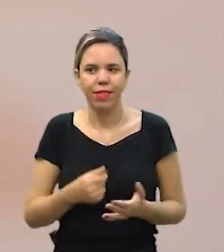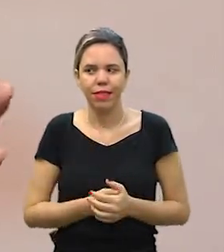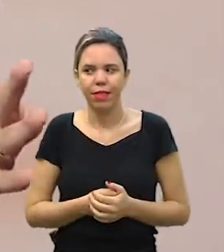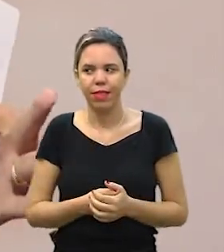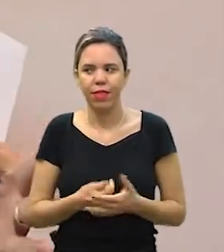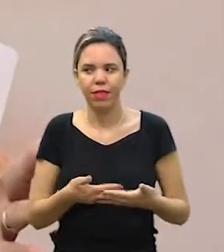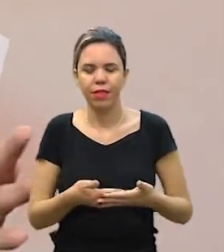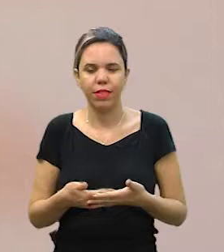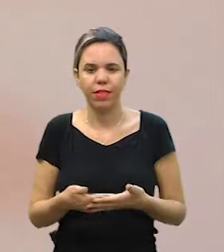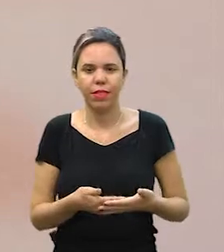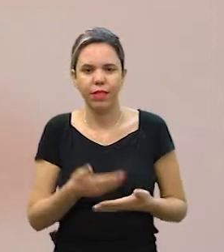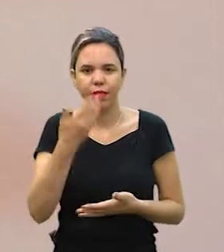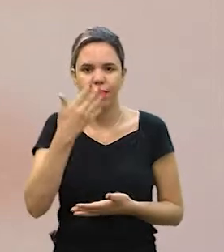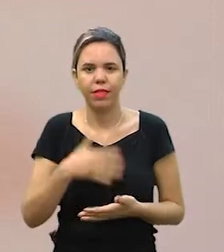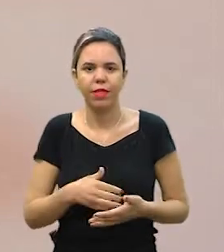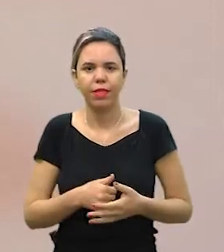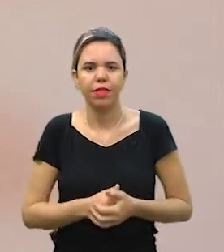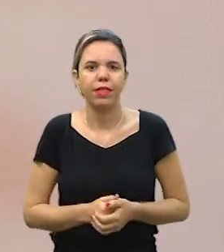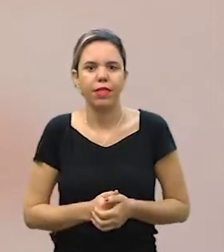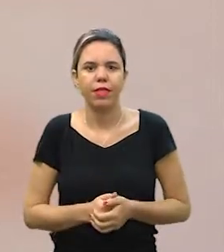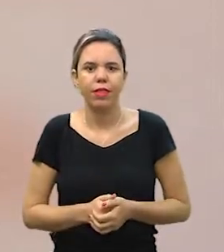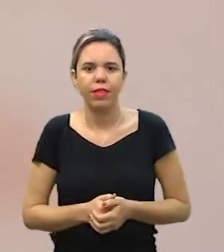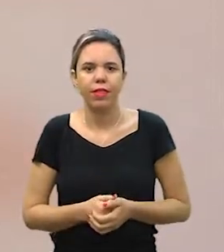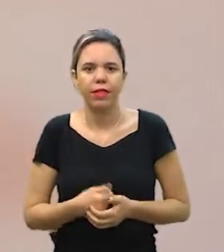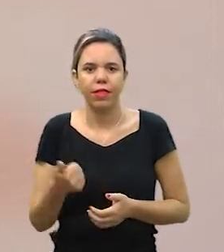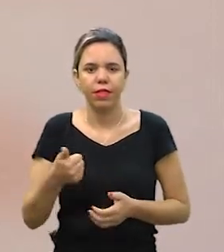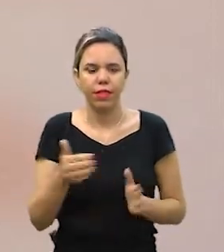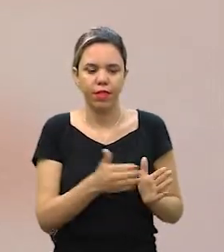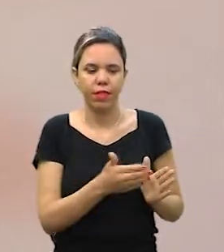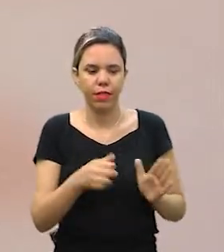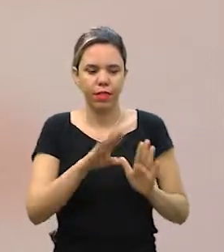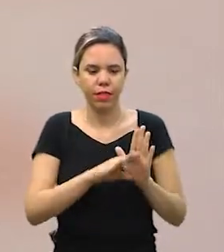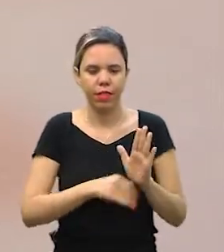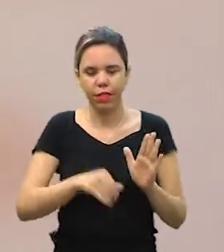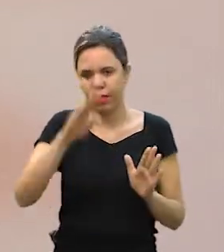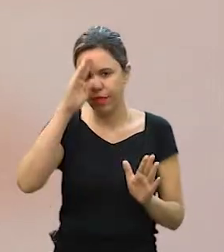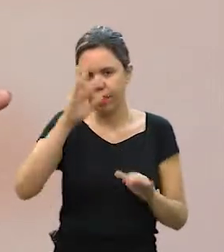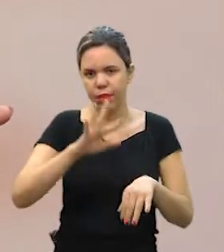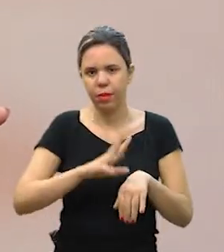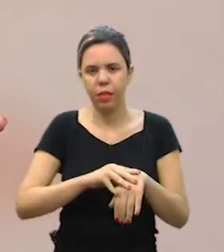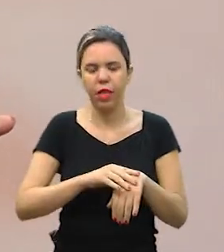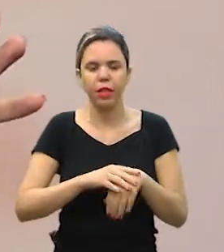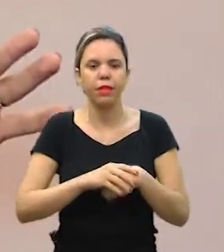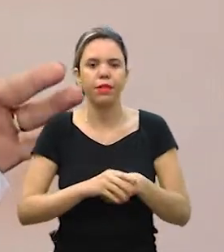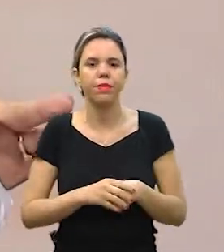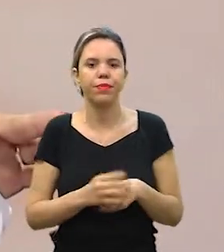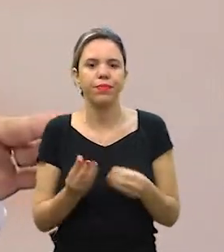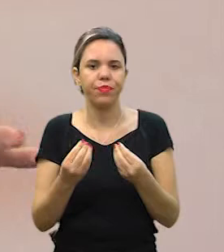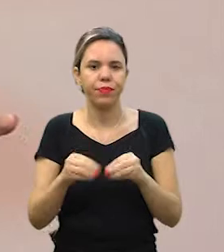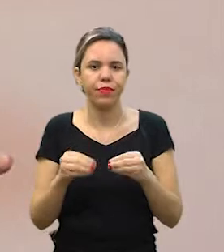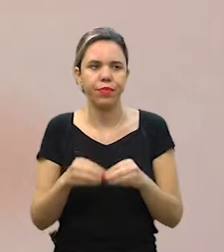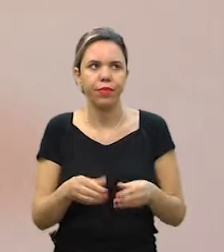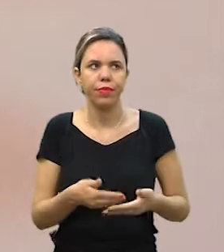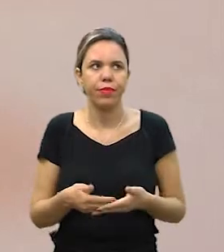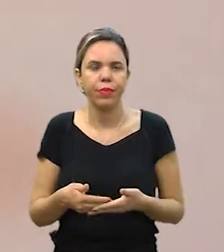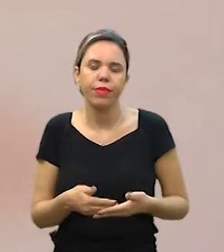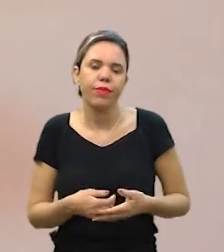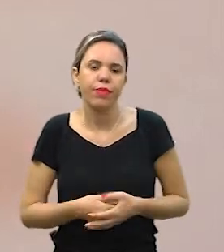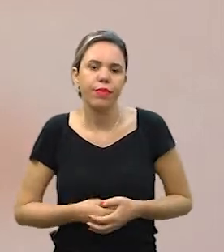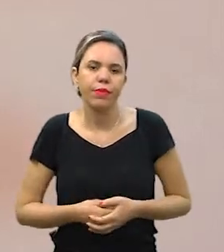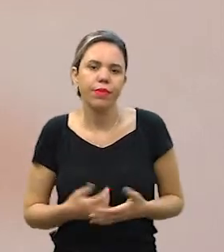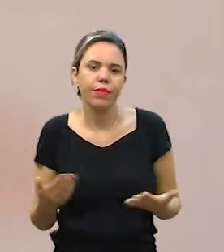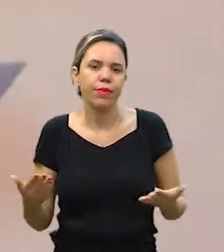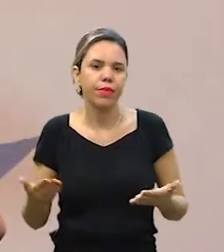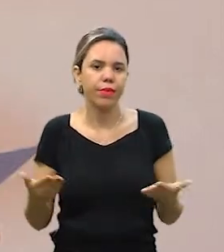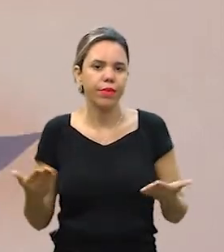relacionada aos bebês e às crianças. A gente falou no primeiro bloco sobre as principais doenças que atingem aí os nossos